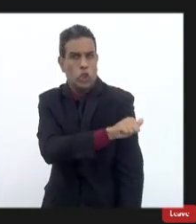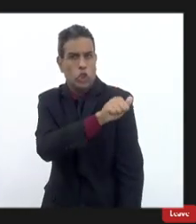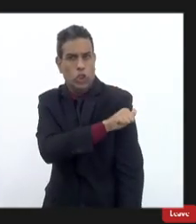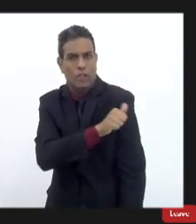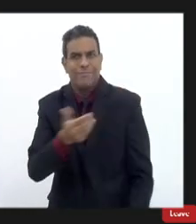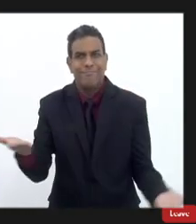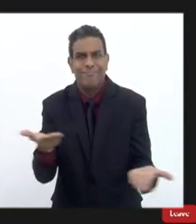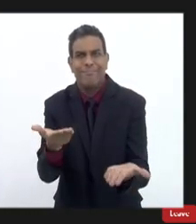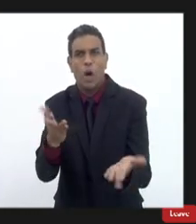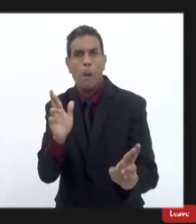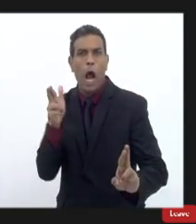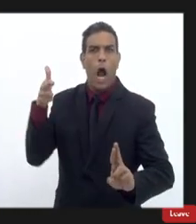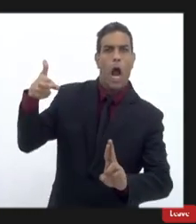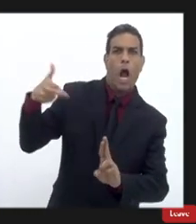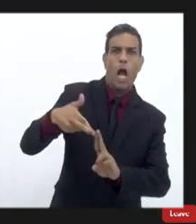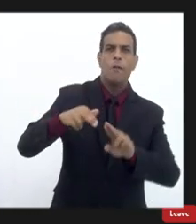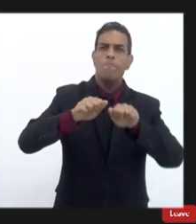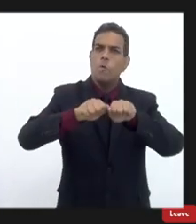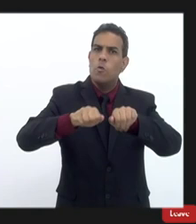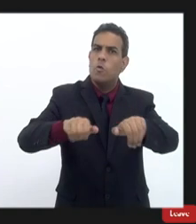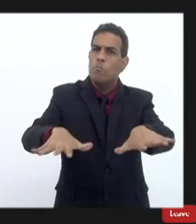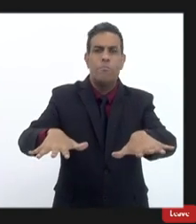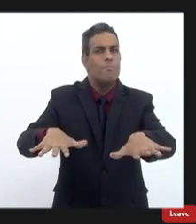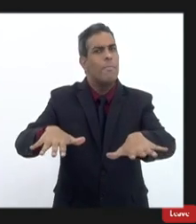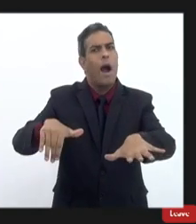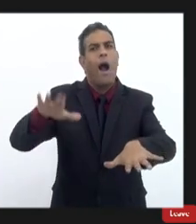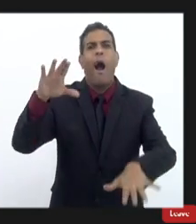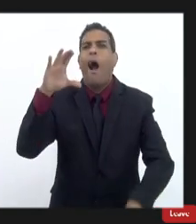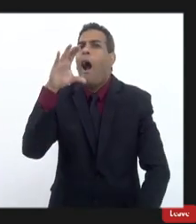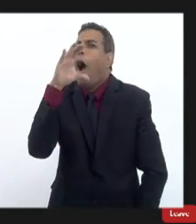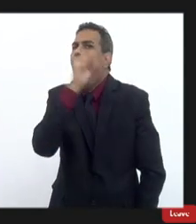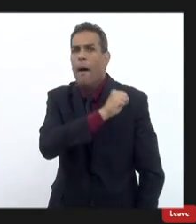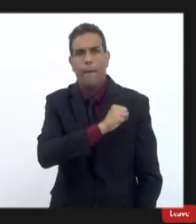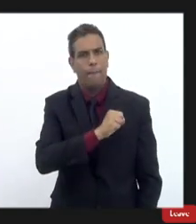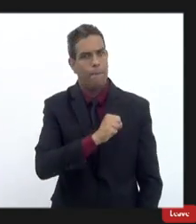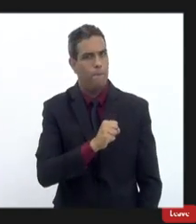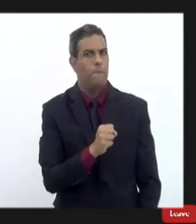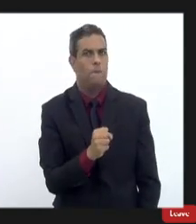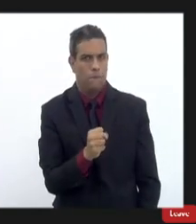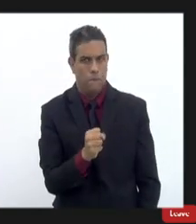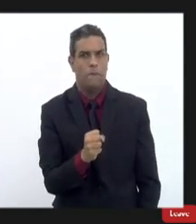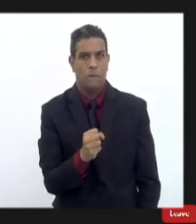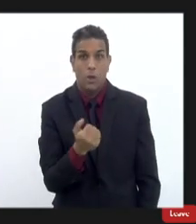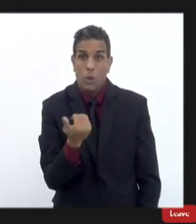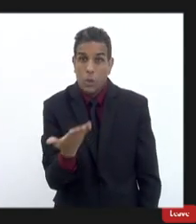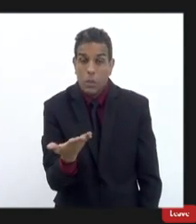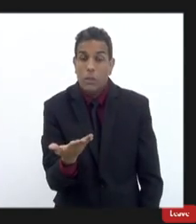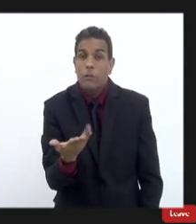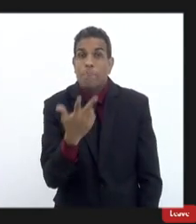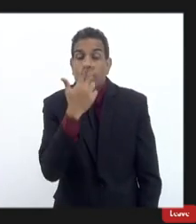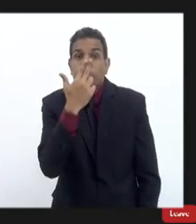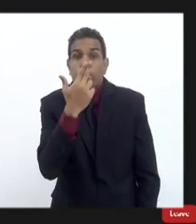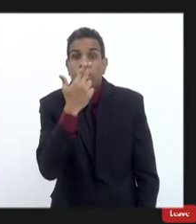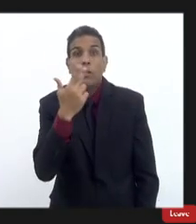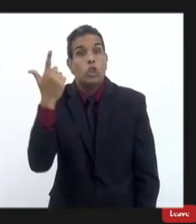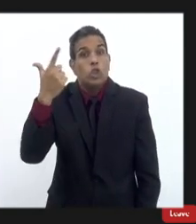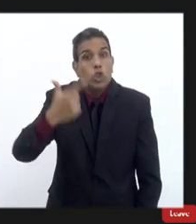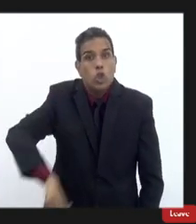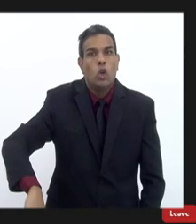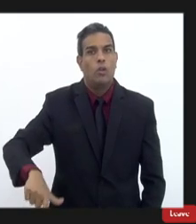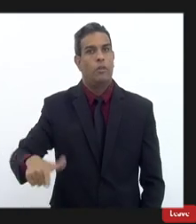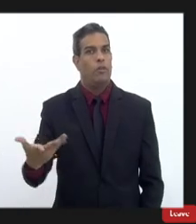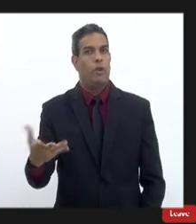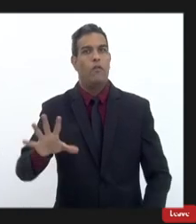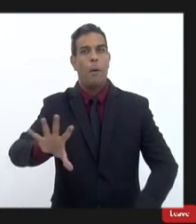dessa cepa, cuja transmissão ela é muito alta e com espalhamento muito rápido, o que pode provocar uma nova onda, né,